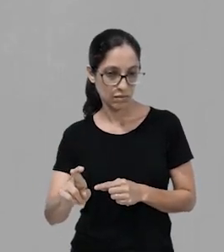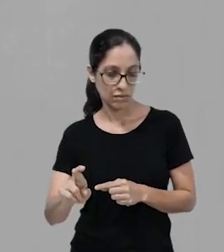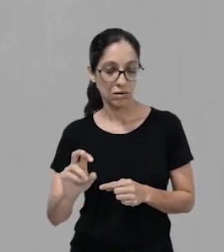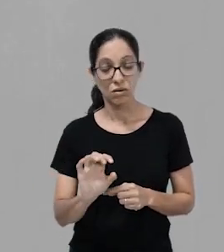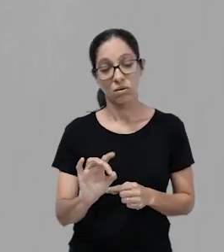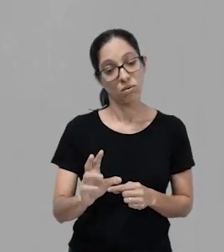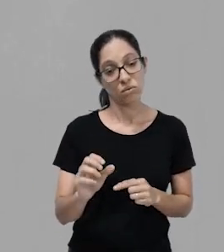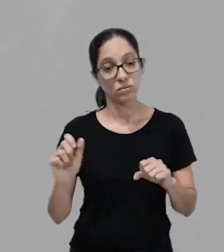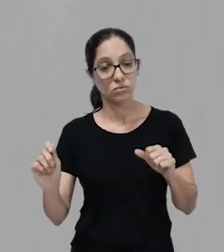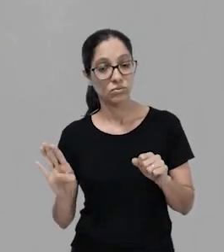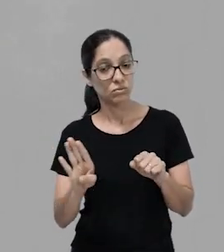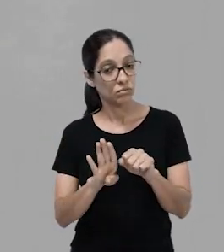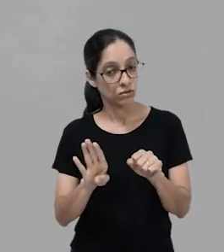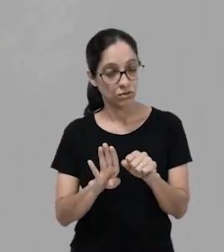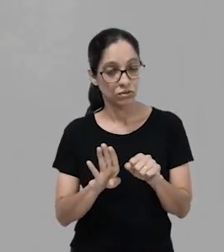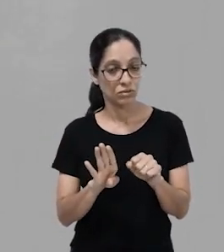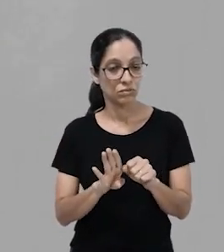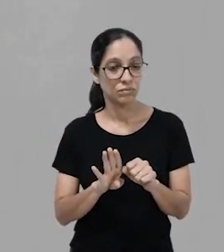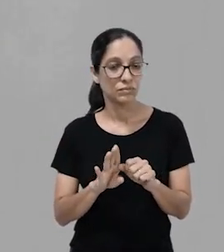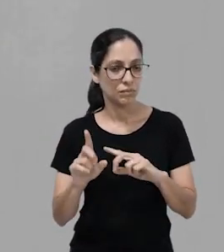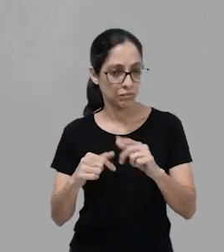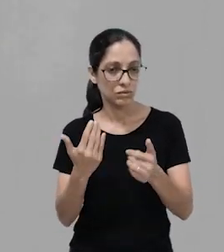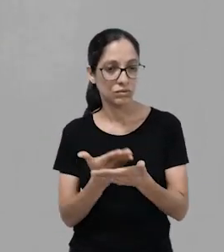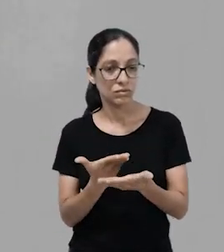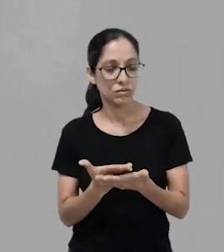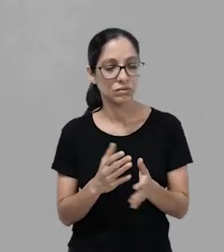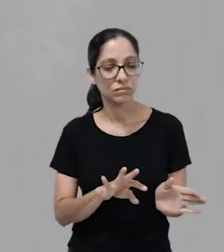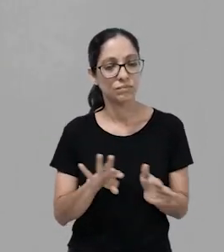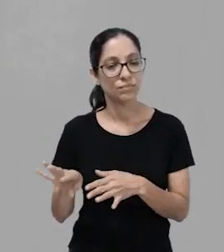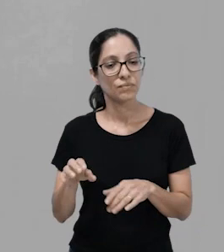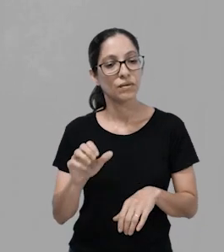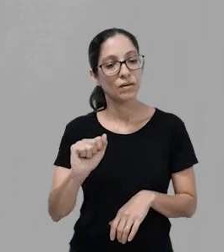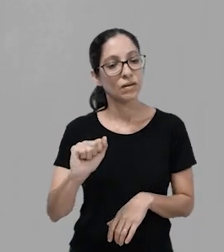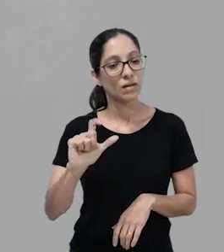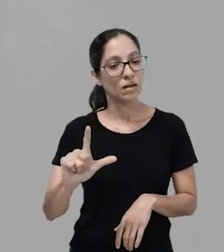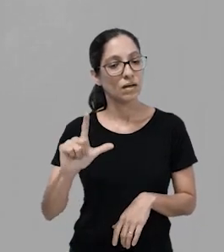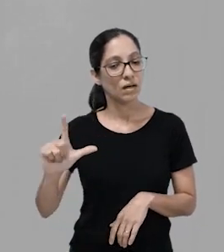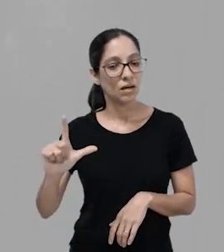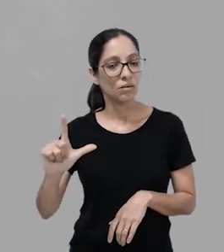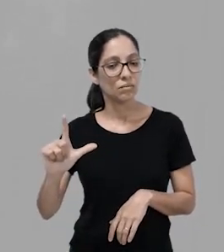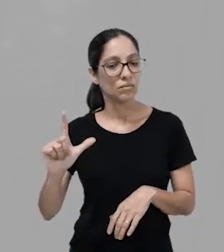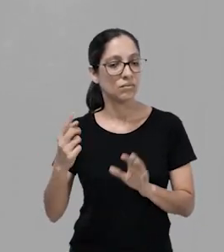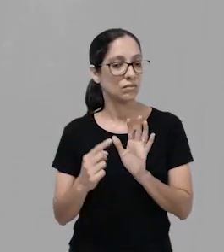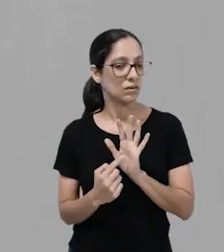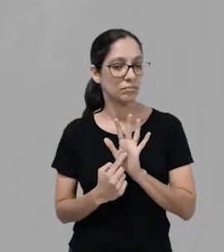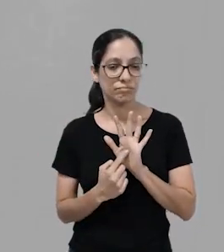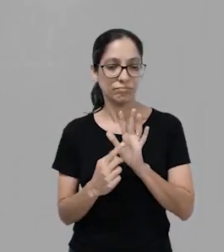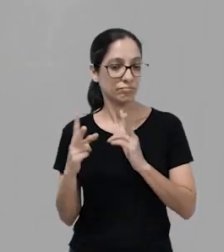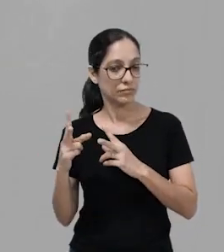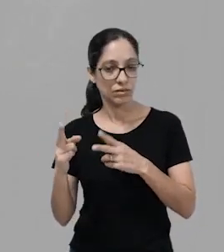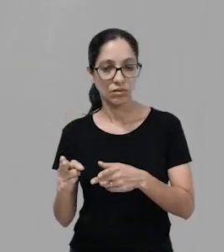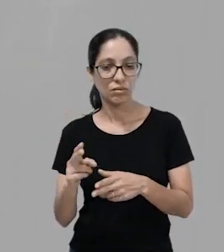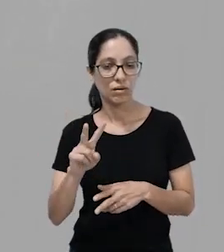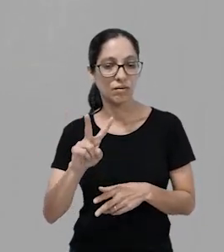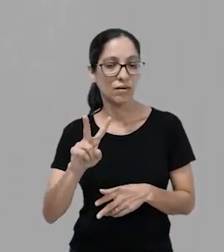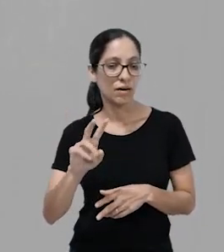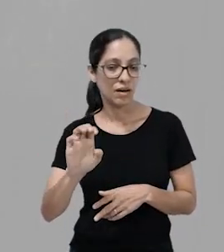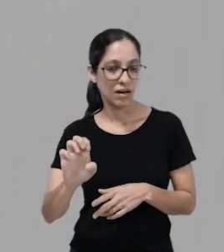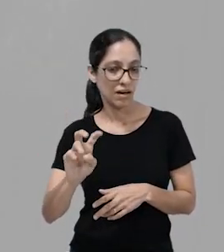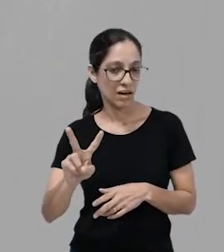substantivo no plural, como nós ainda vamos ver. All é um sinônimo de every, e ele significa